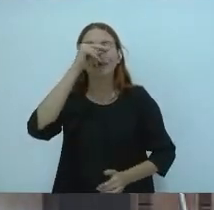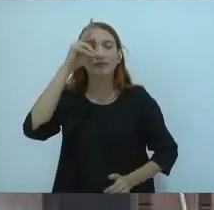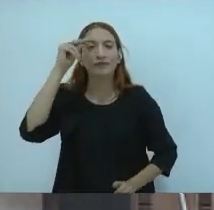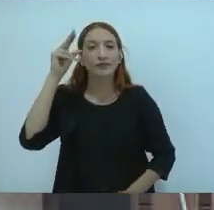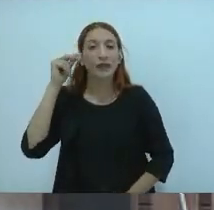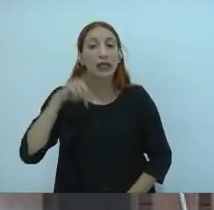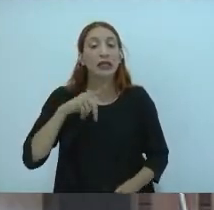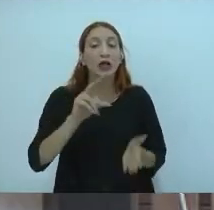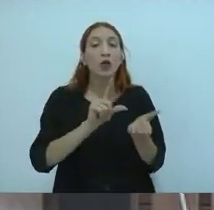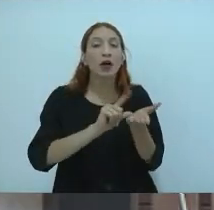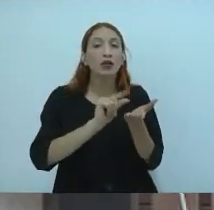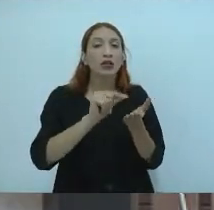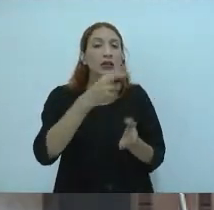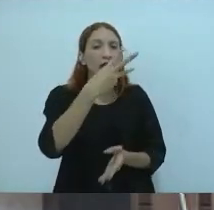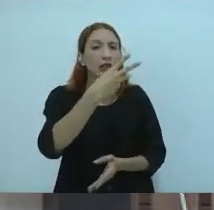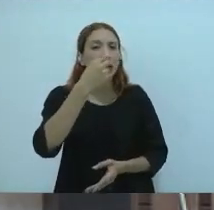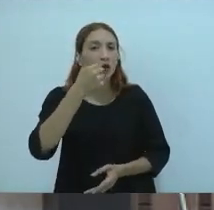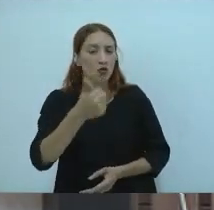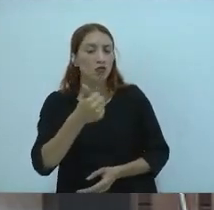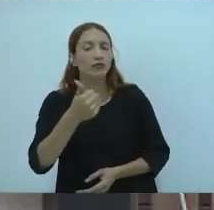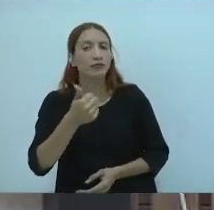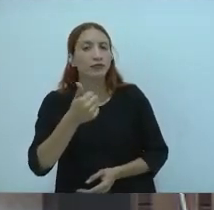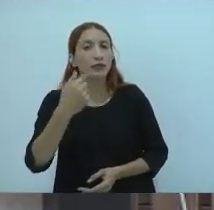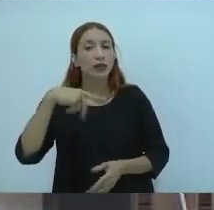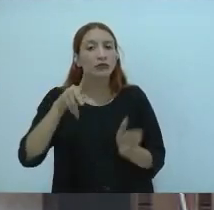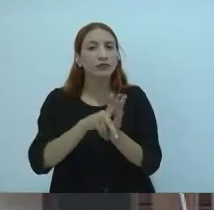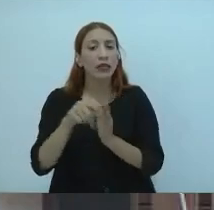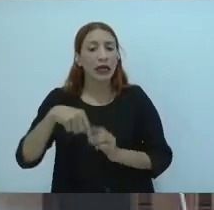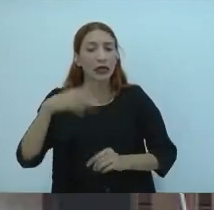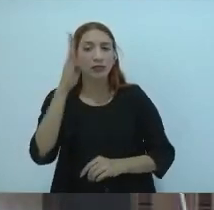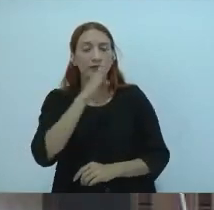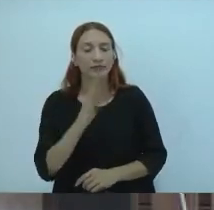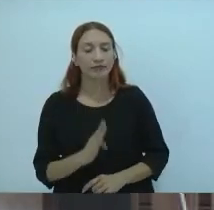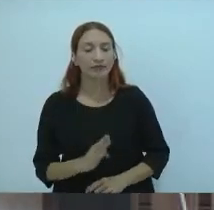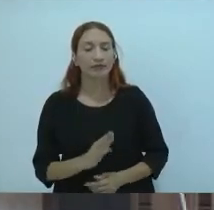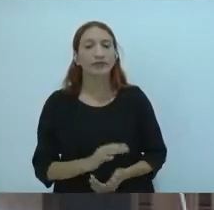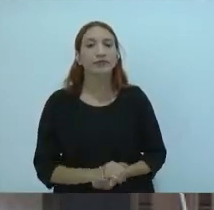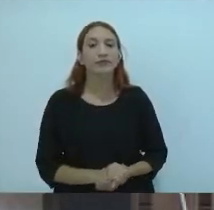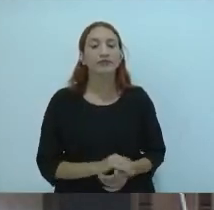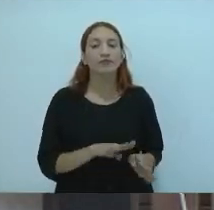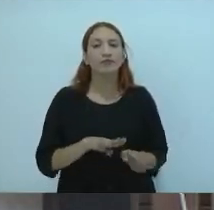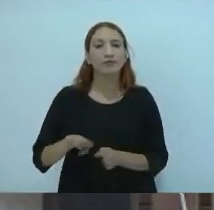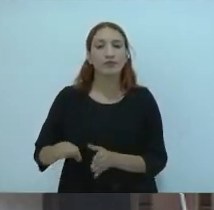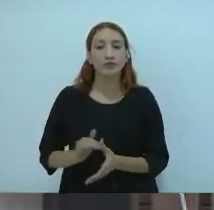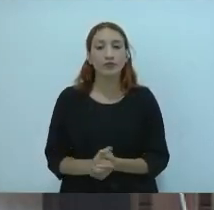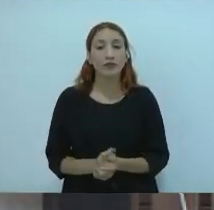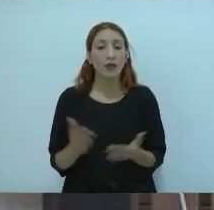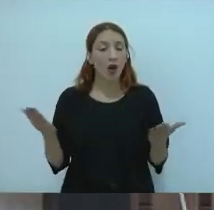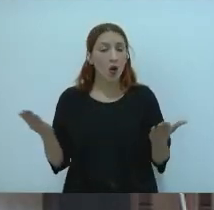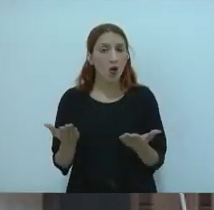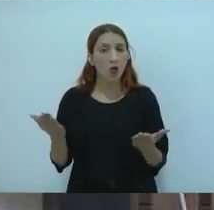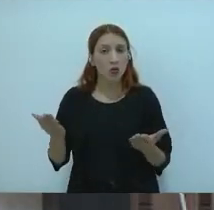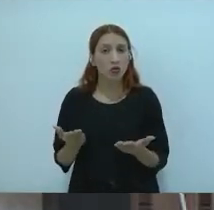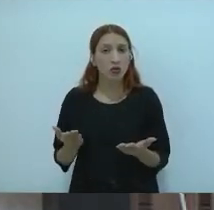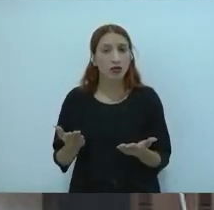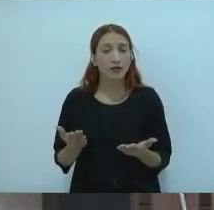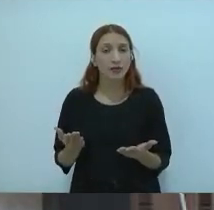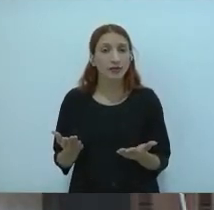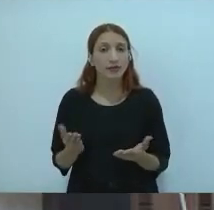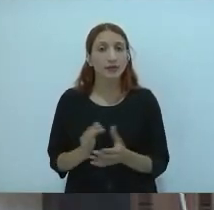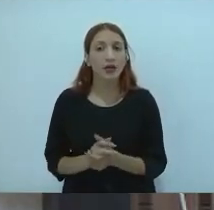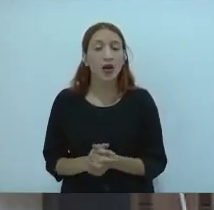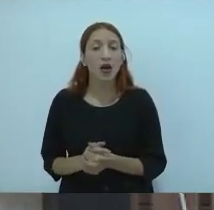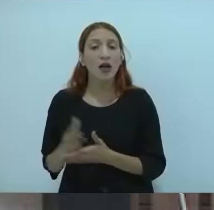no artigo 31 da Constituição Federal desse país chamado Brasil hoje eu venho colocar eh